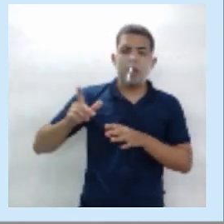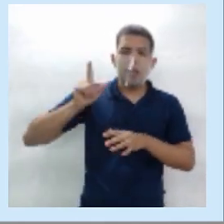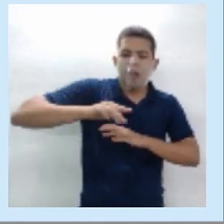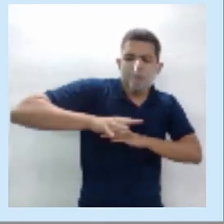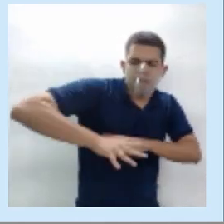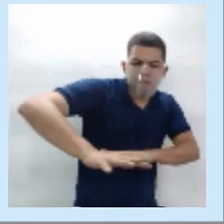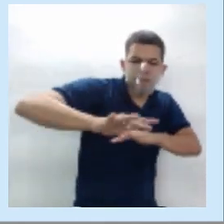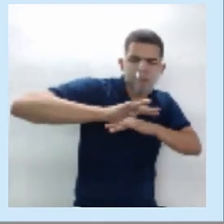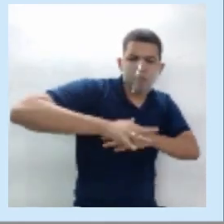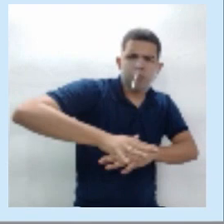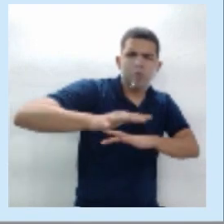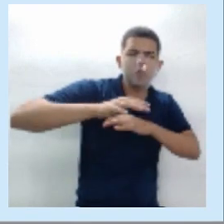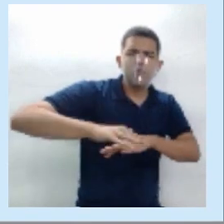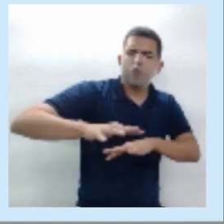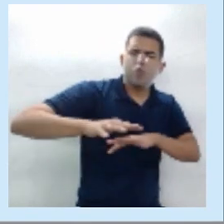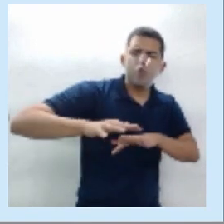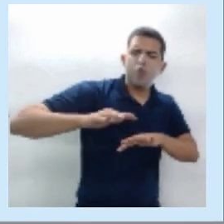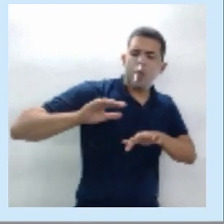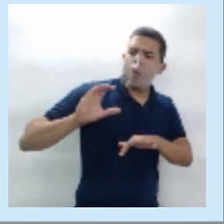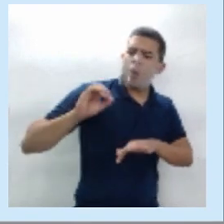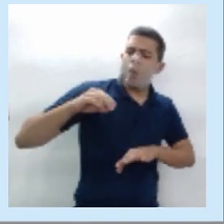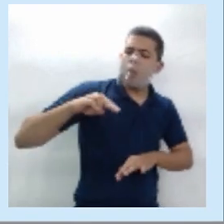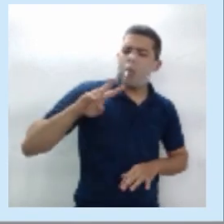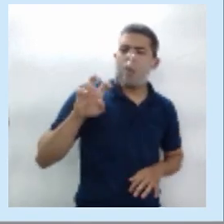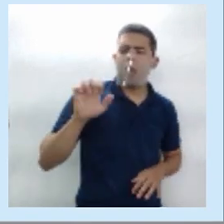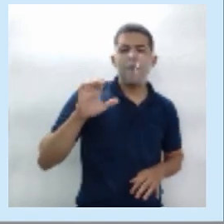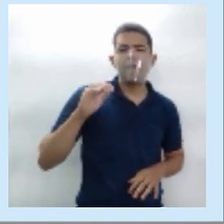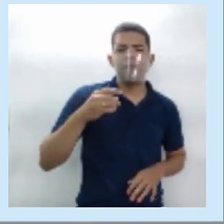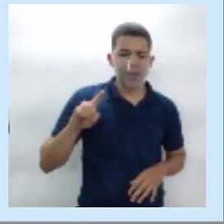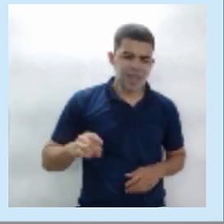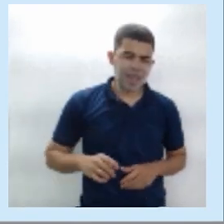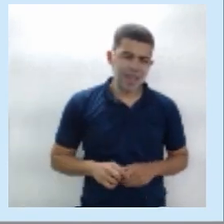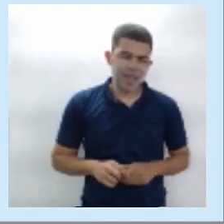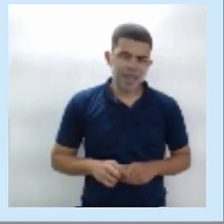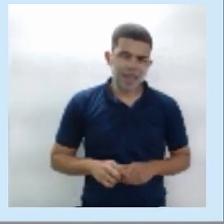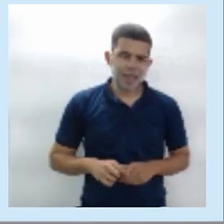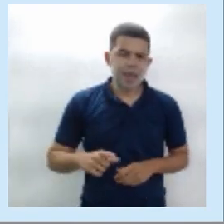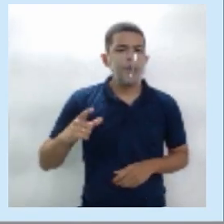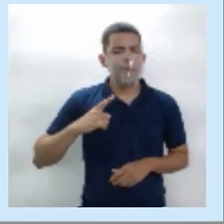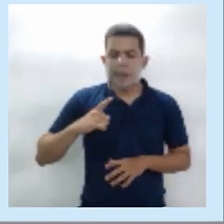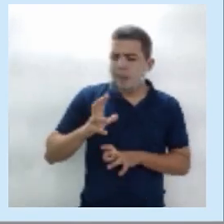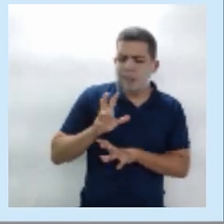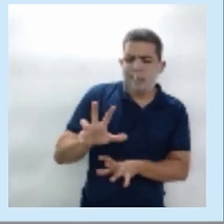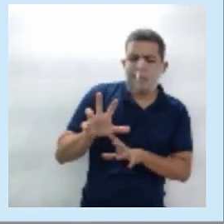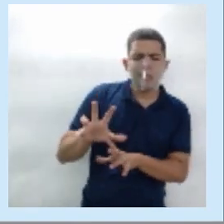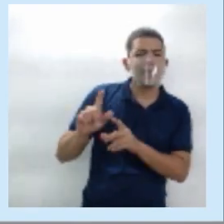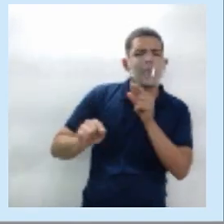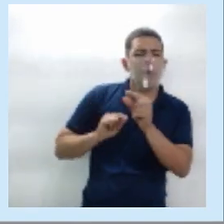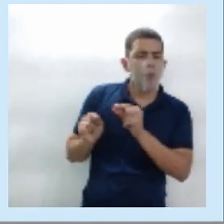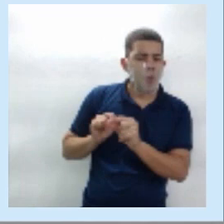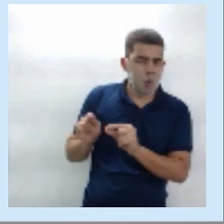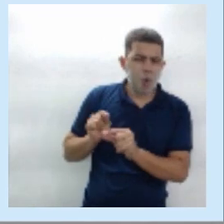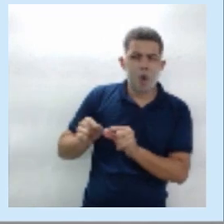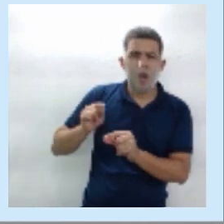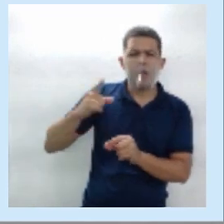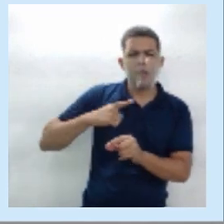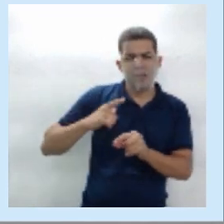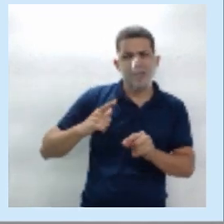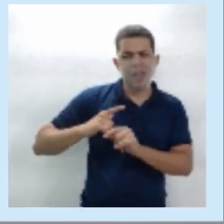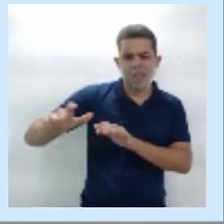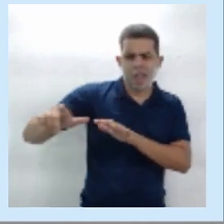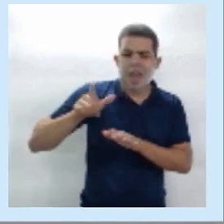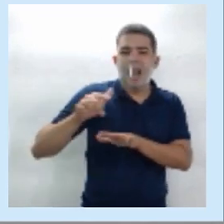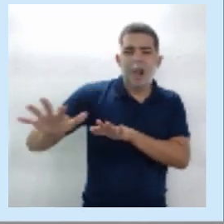de convecção. E essa corrente de convecção é que provoca, como eu estava dizendo para